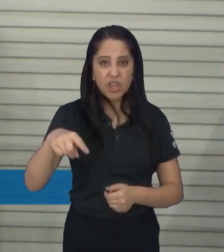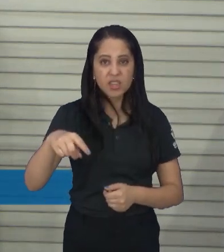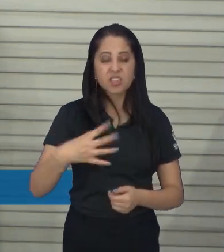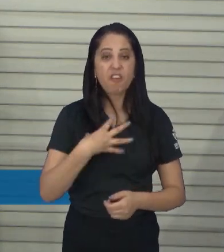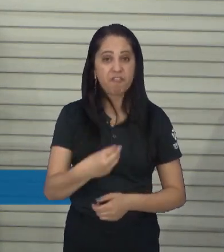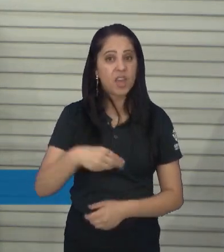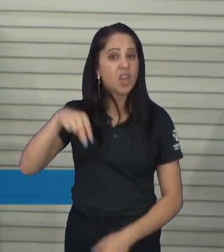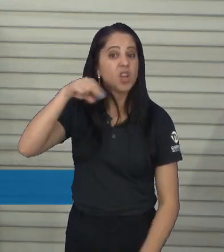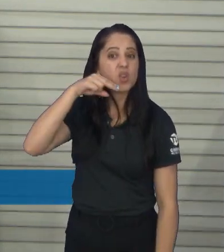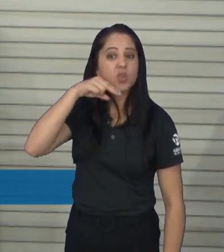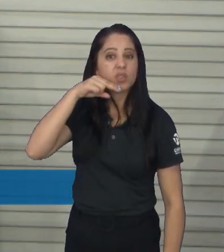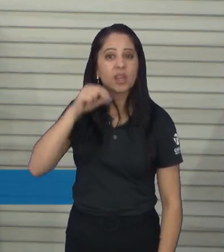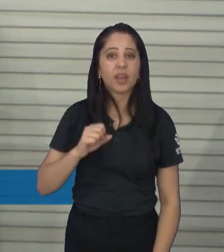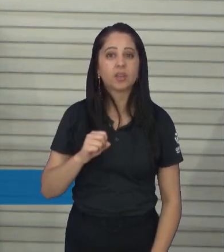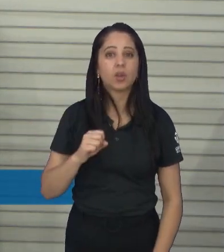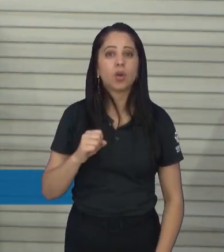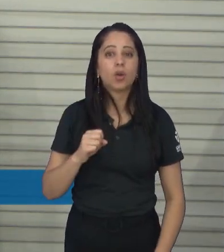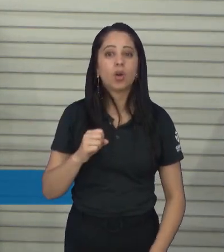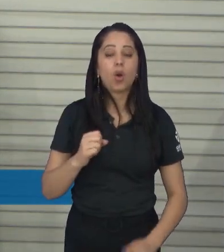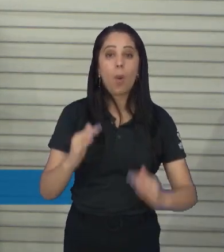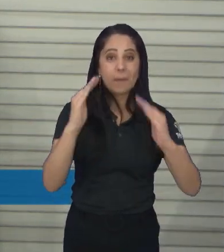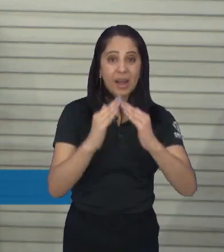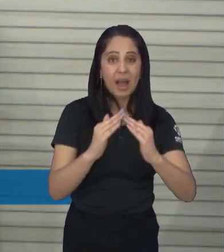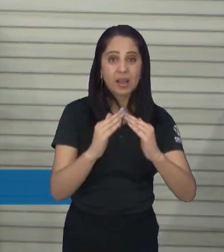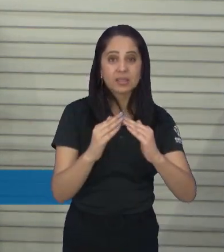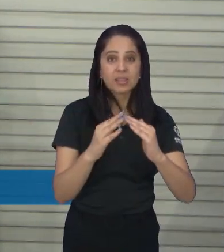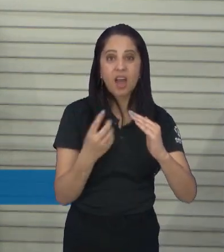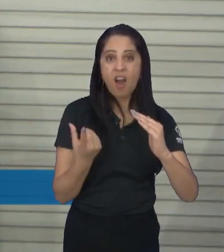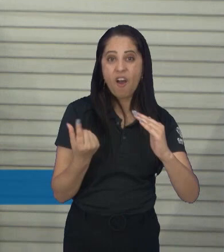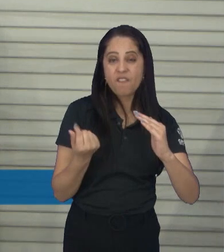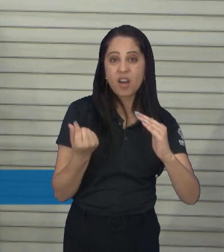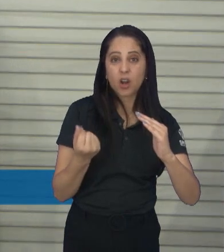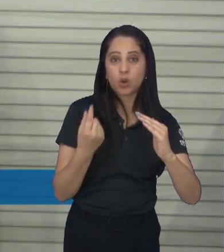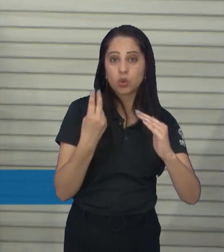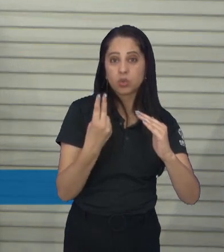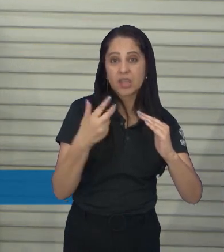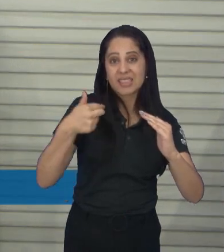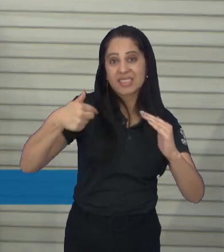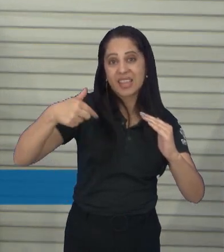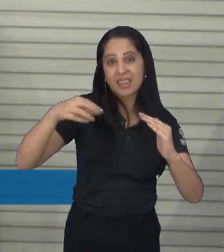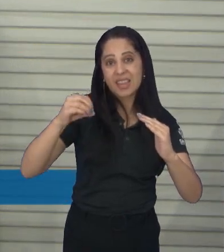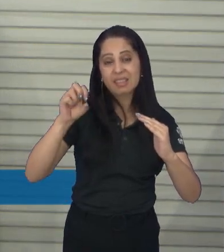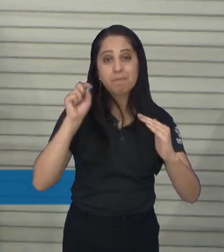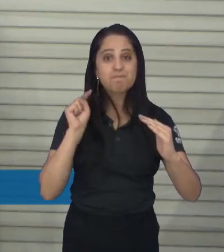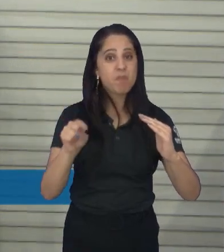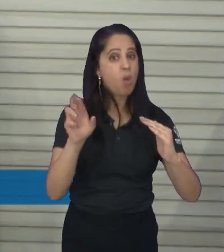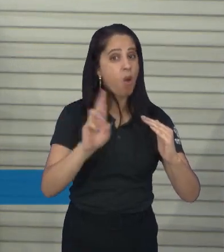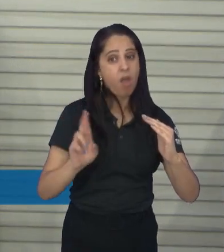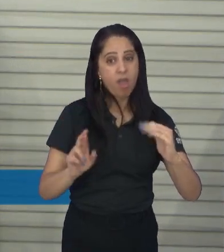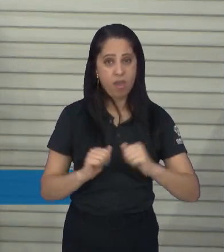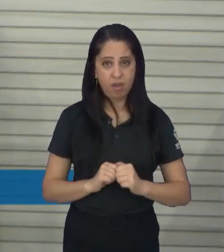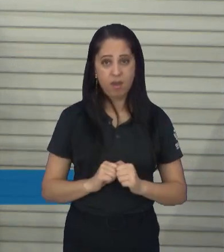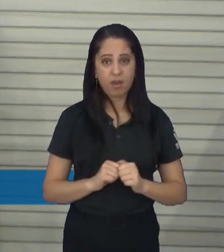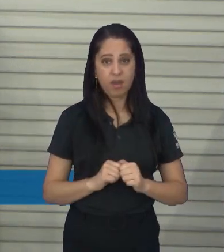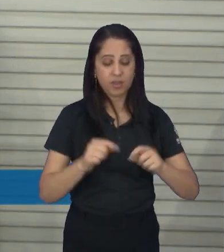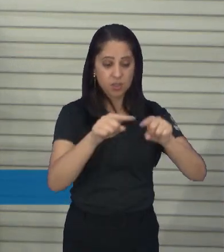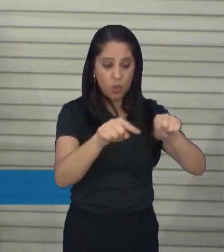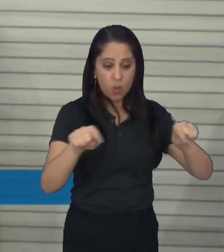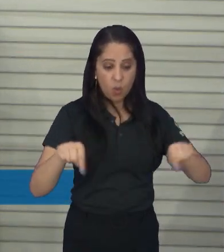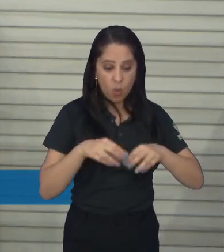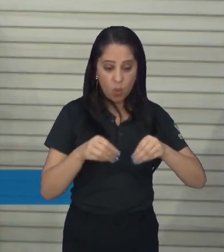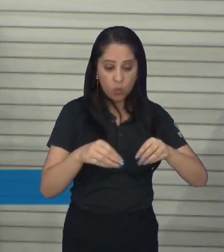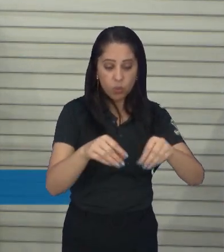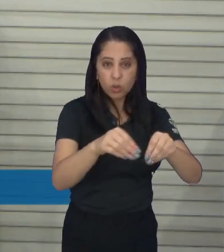uma casa custa r$ 270.000 viu em bairro Popular um lote em torno de 180 mil reais